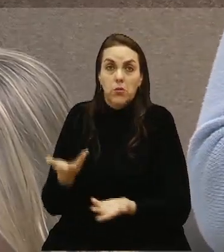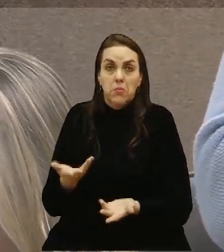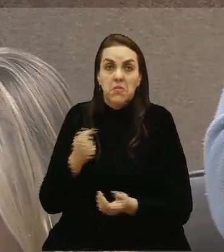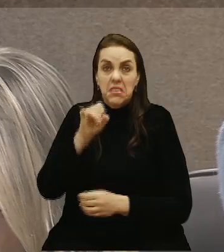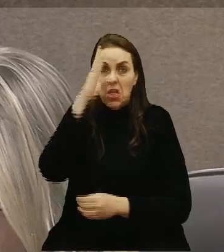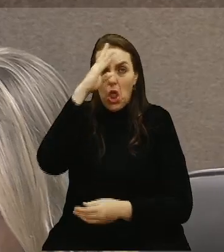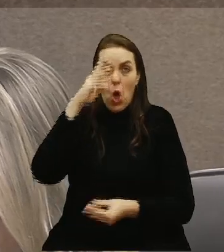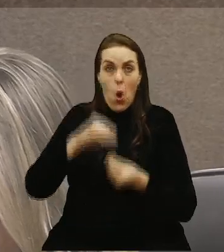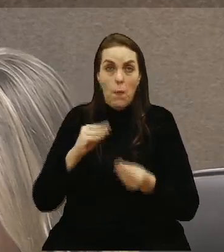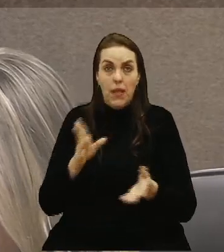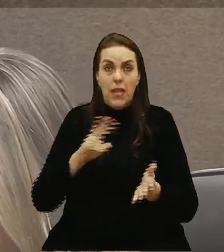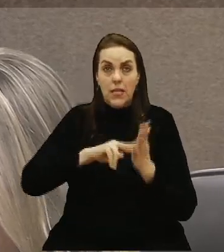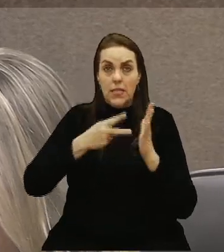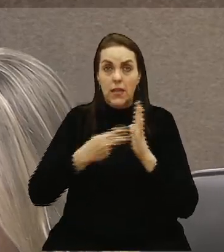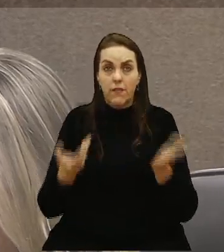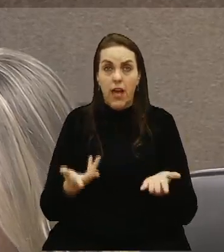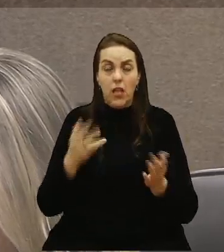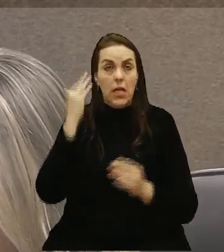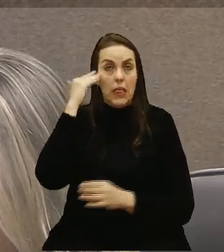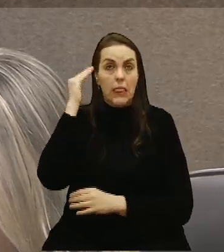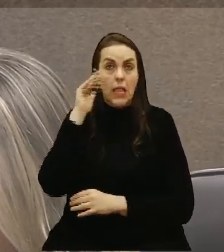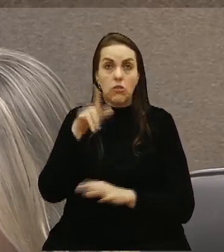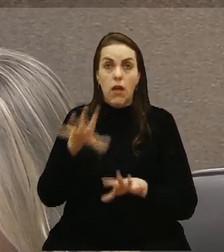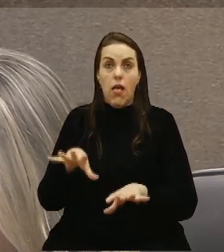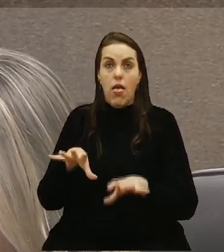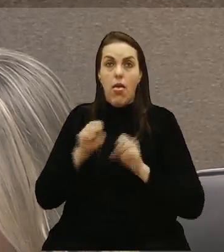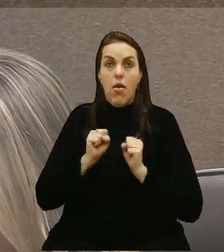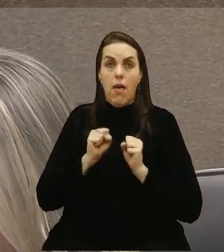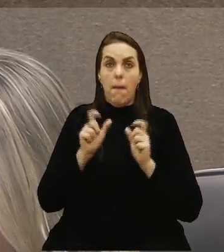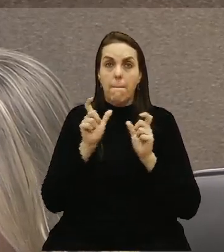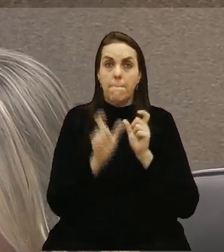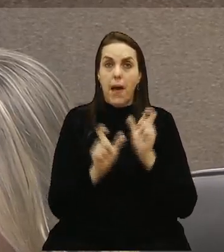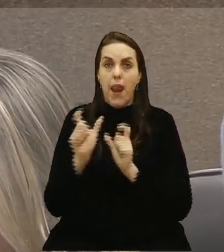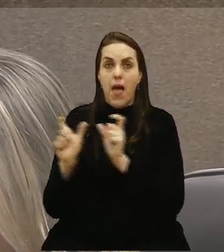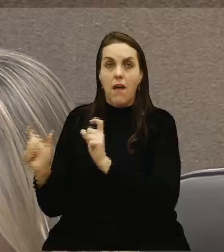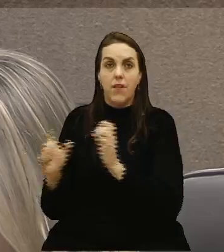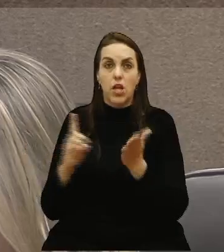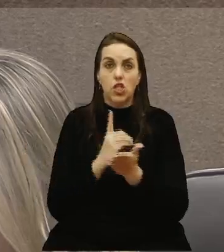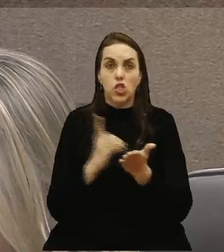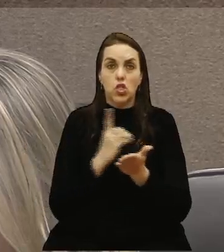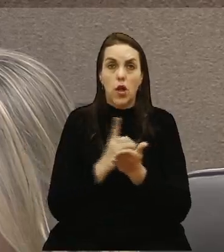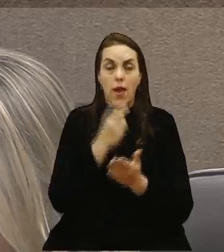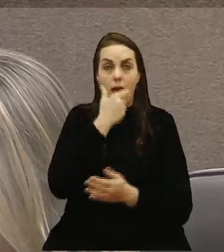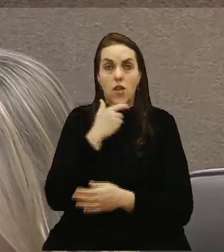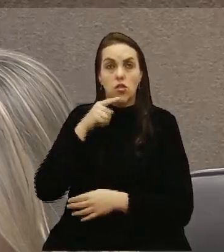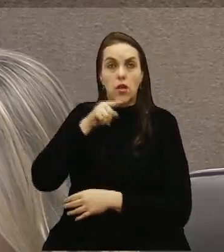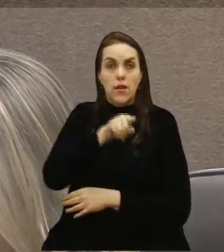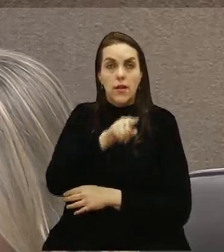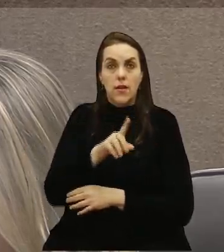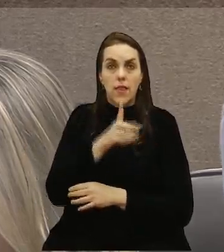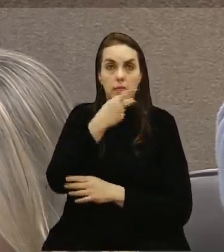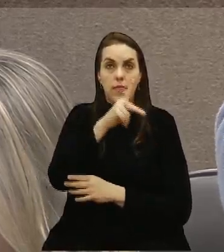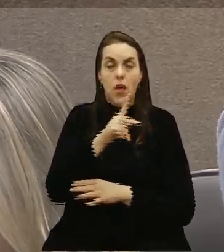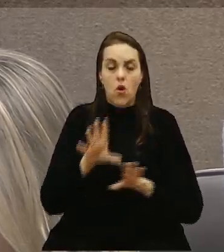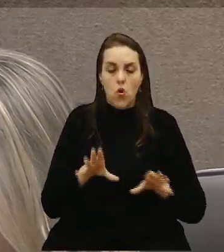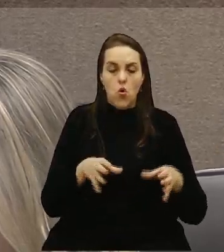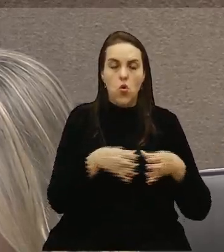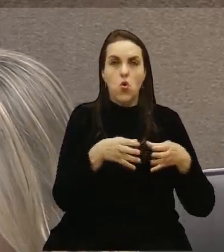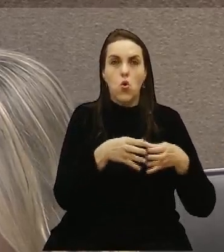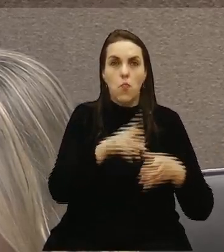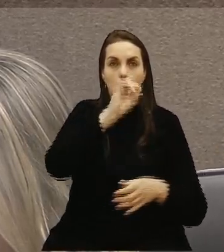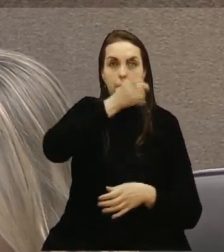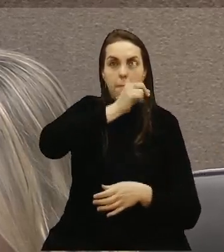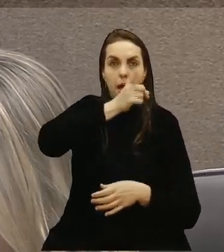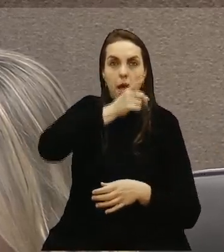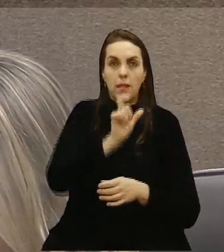esse significado, o senhor entende e quer se apropriar de palavras que estão no dicionário e achar que o senhor e o seu gueto é que mandam nas